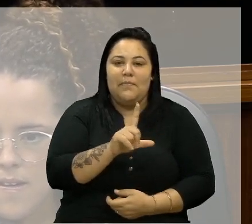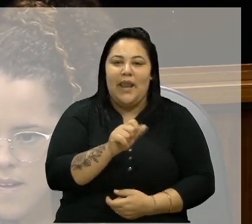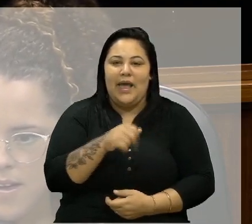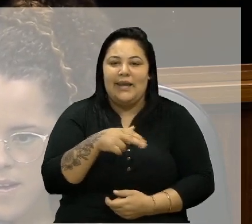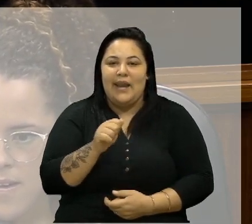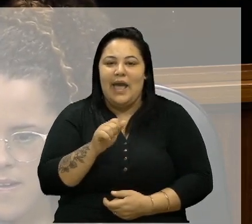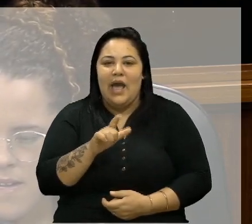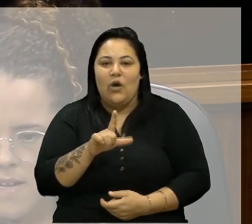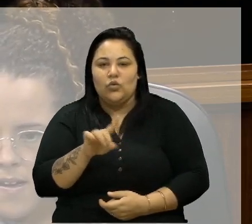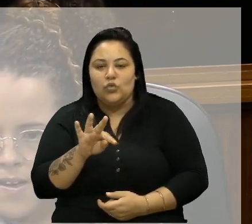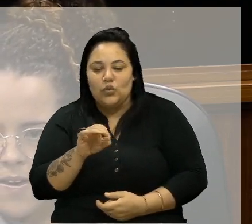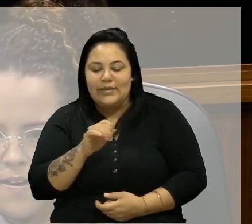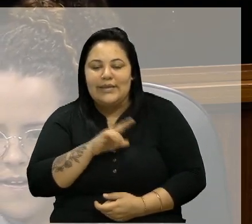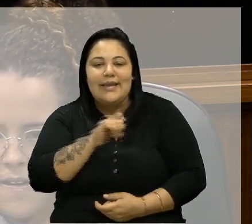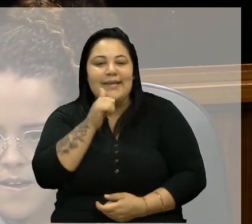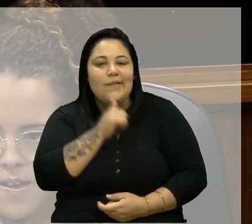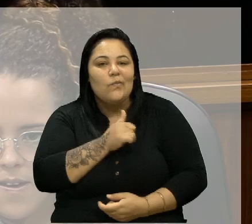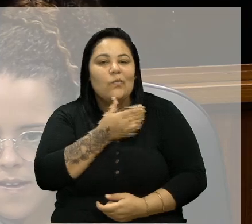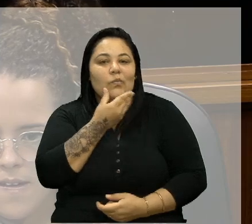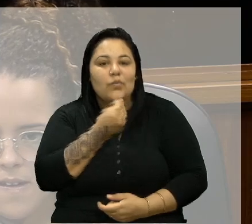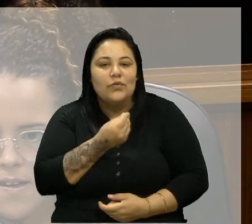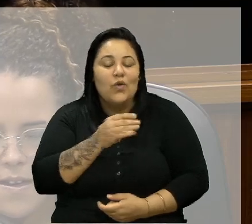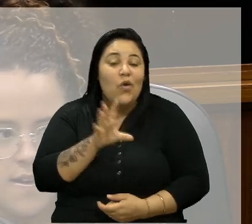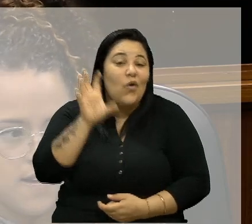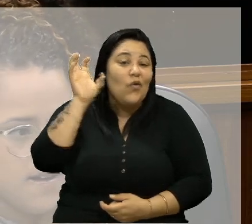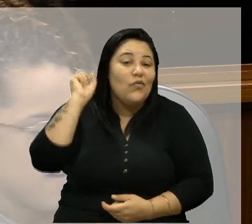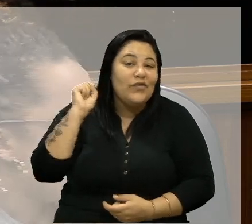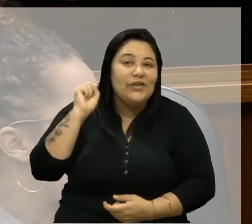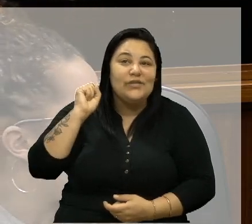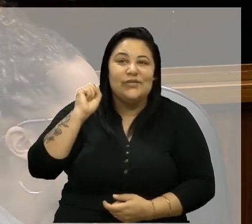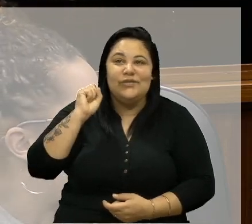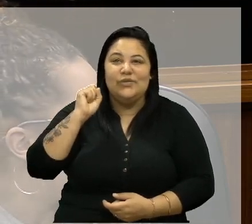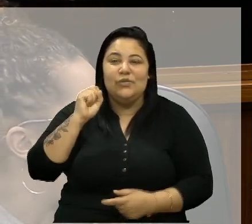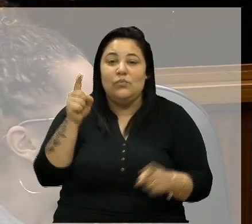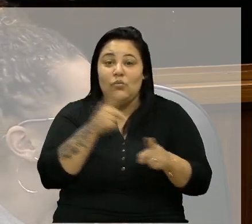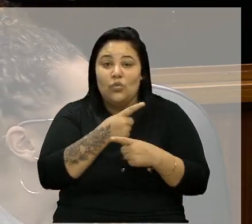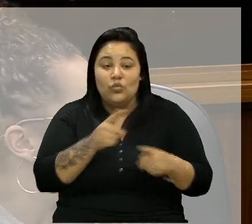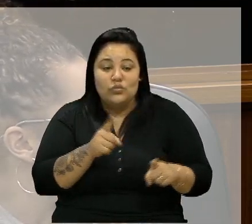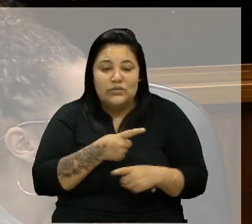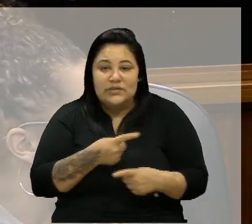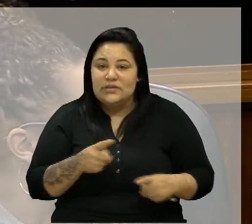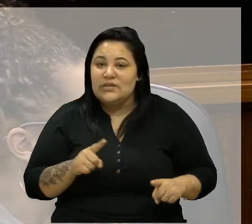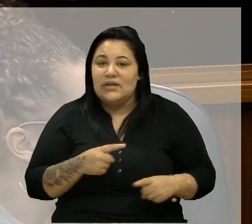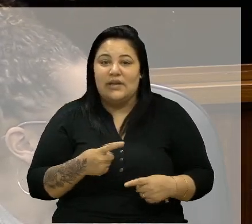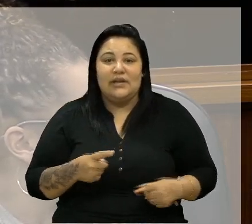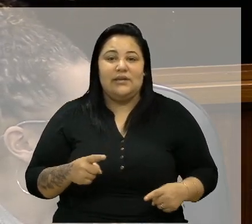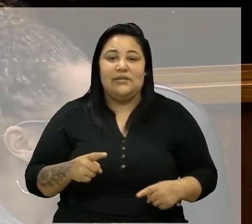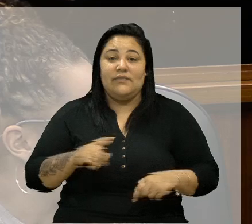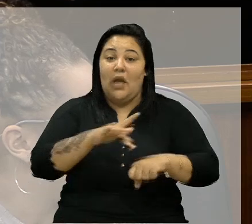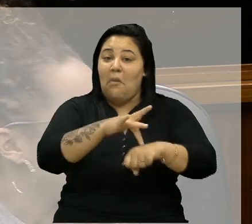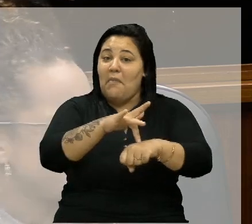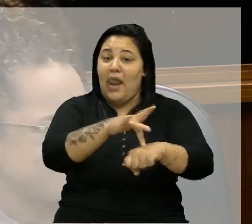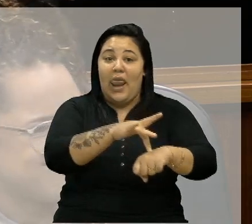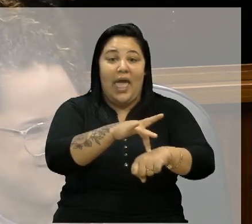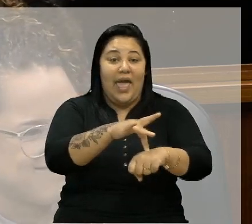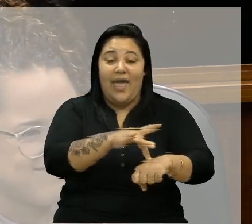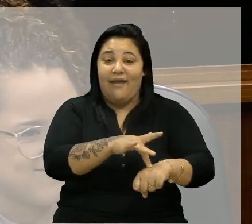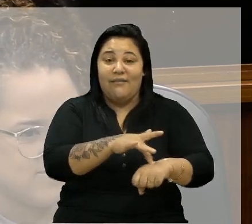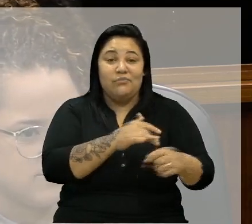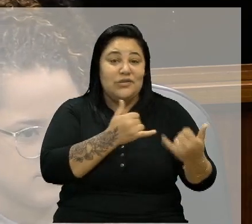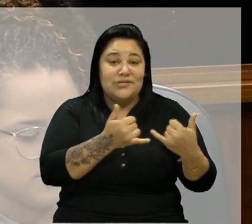e meninos ouvindo música clássica e fazendo balé, por exemplo, isso se